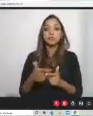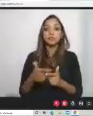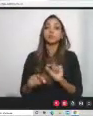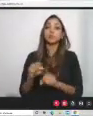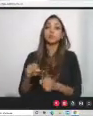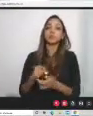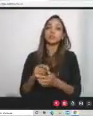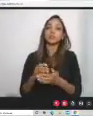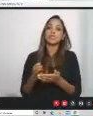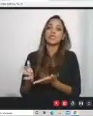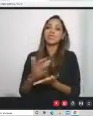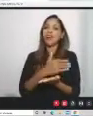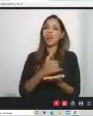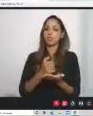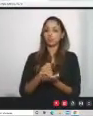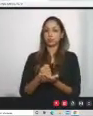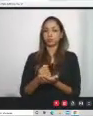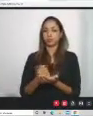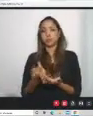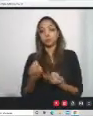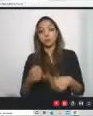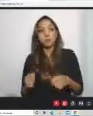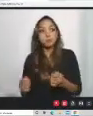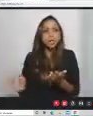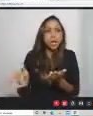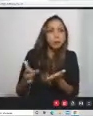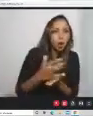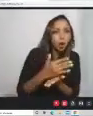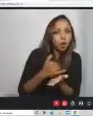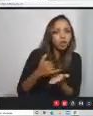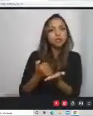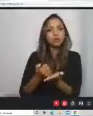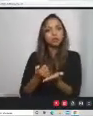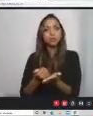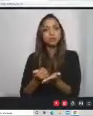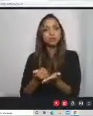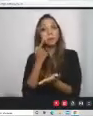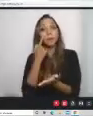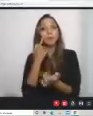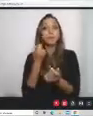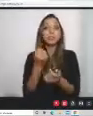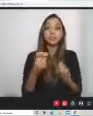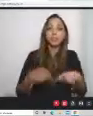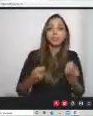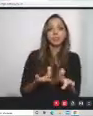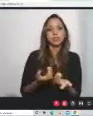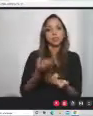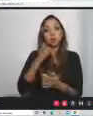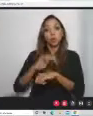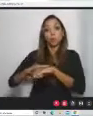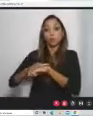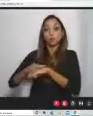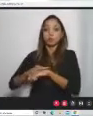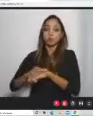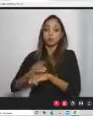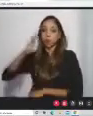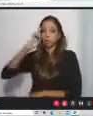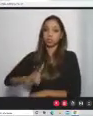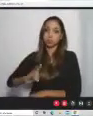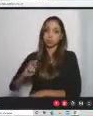realmente a necessidade. Que onde, conversando com a gestão, a direção da UBS, com os profissionais que lá